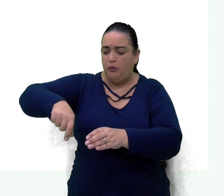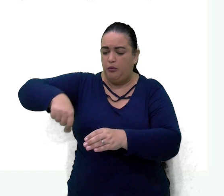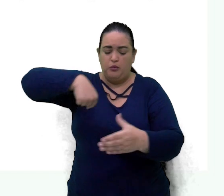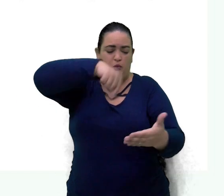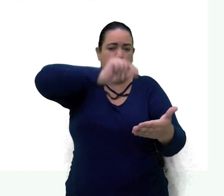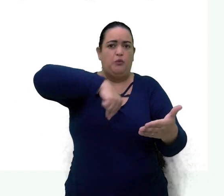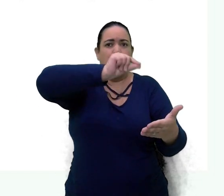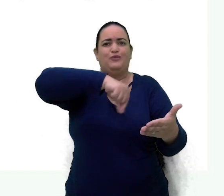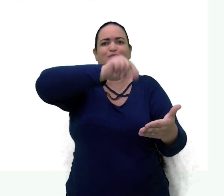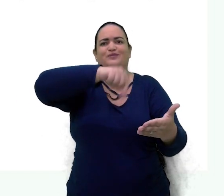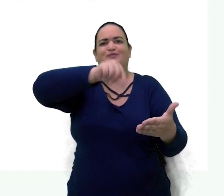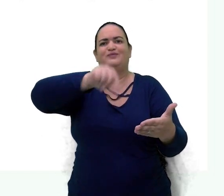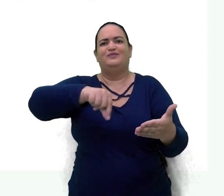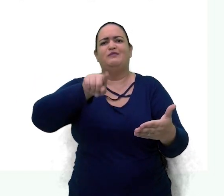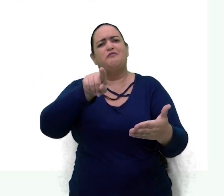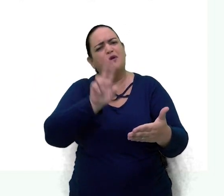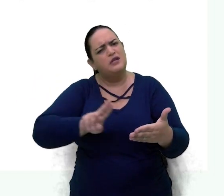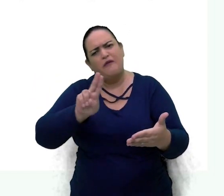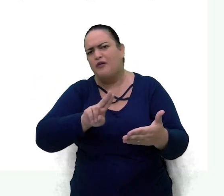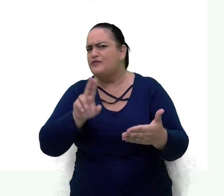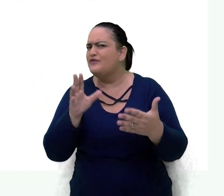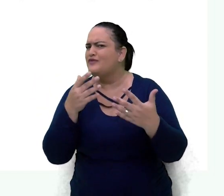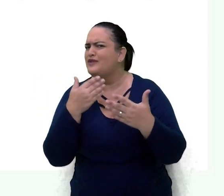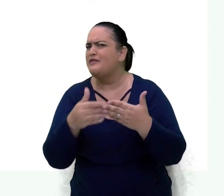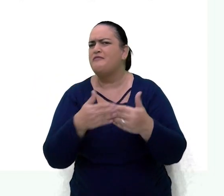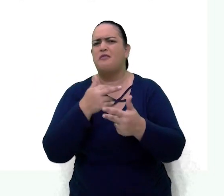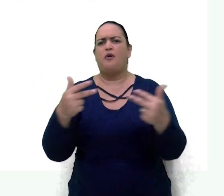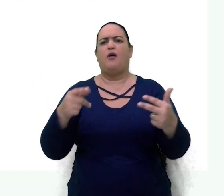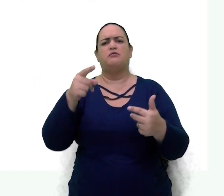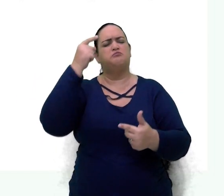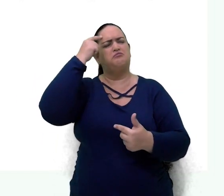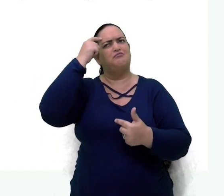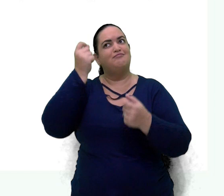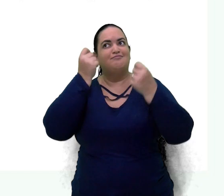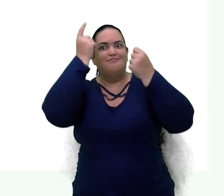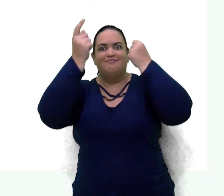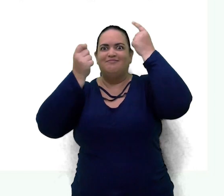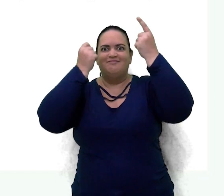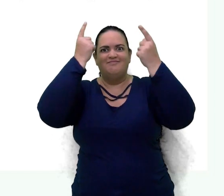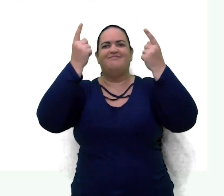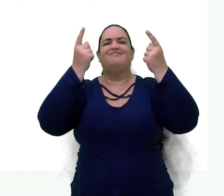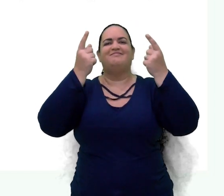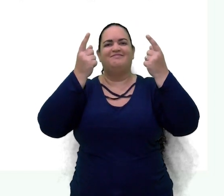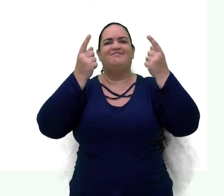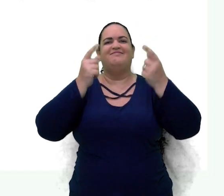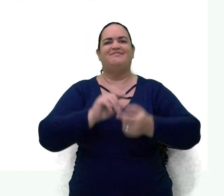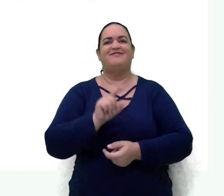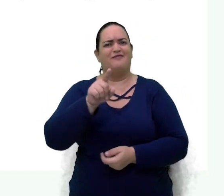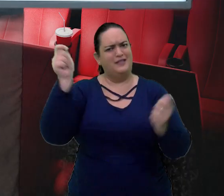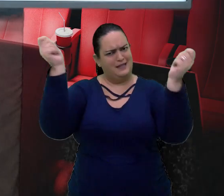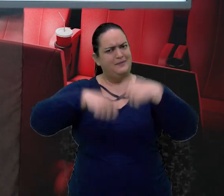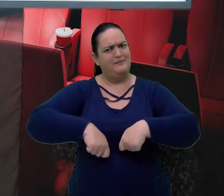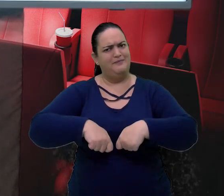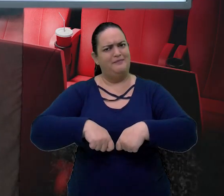você vai usar as ferramentas de acordo com a sua criatividade. Capriche, você é capaz. E